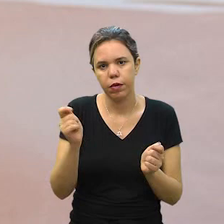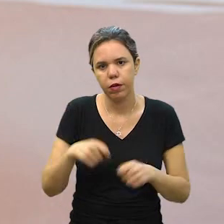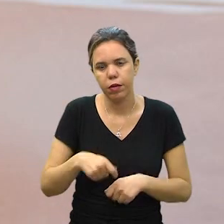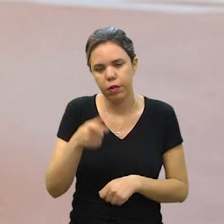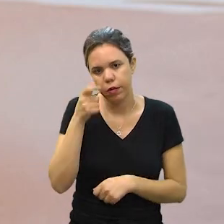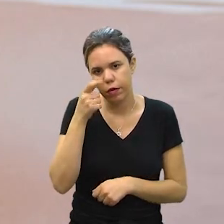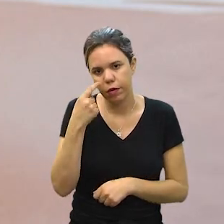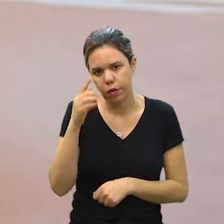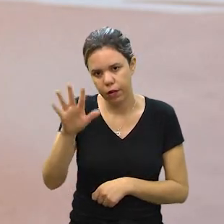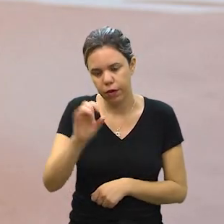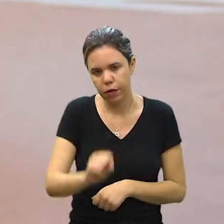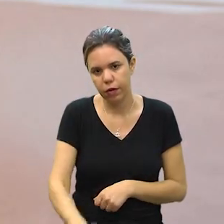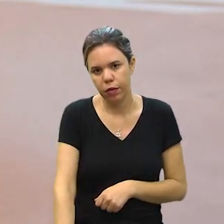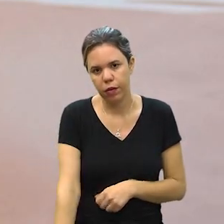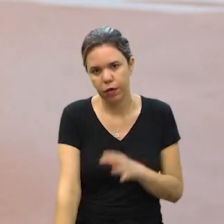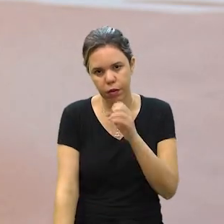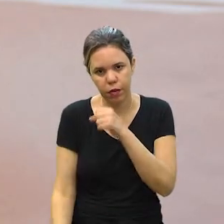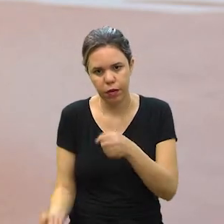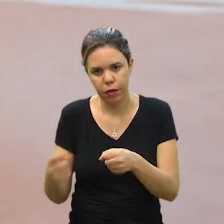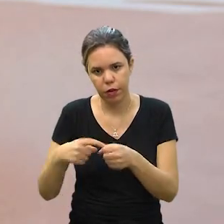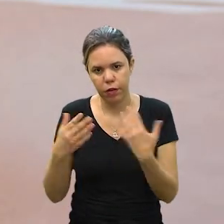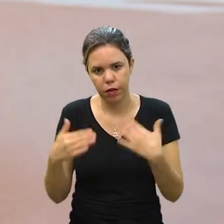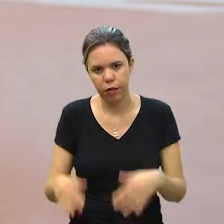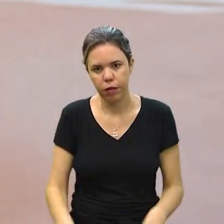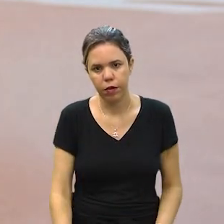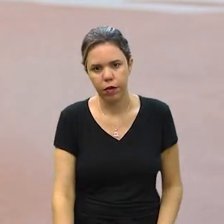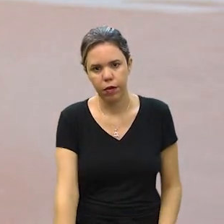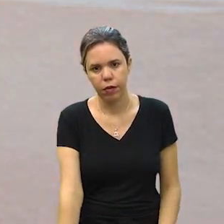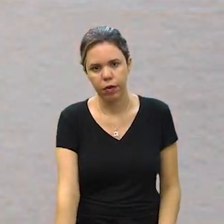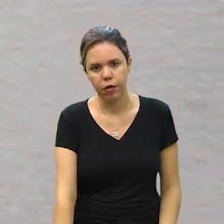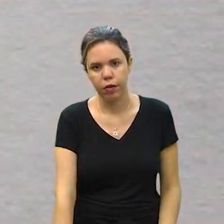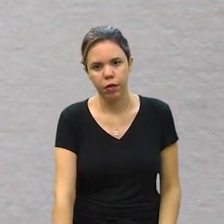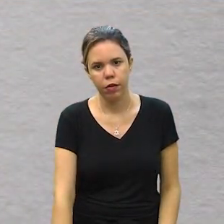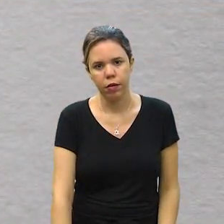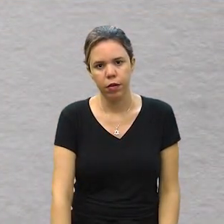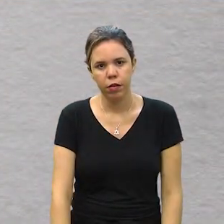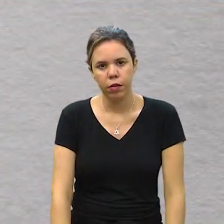que vale a pena assistir, então acompanha aí, a gente já volta com o nosso bate-papo.